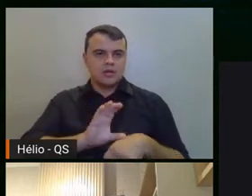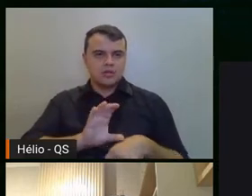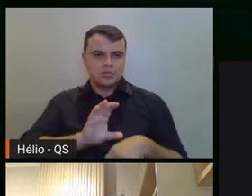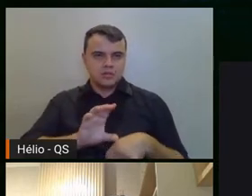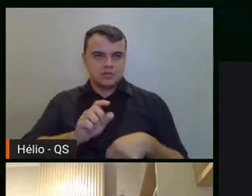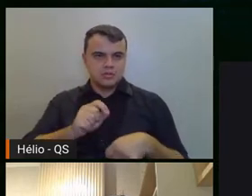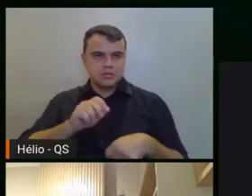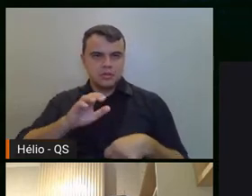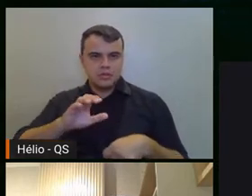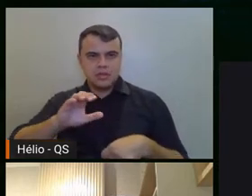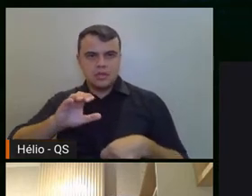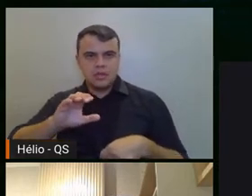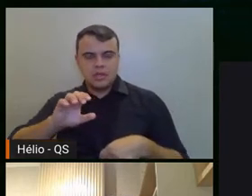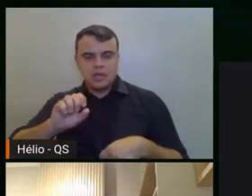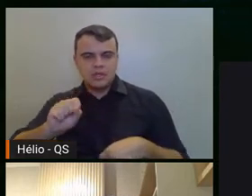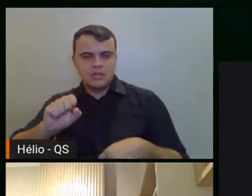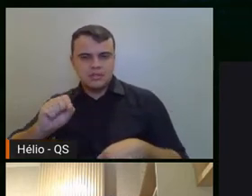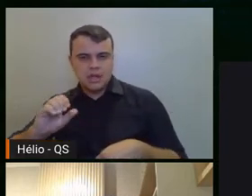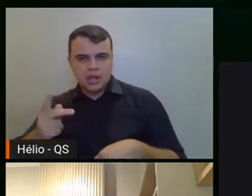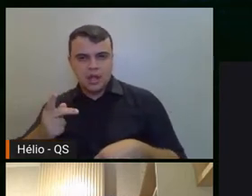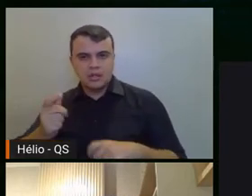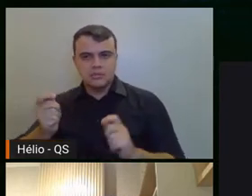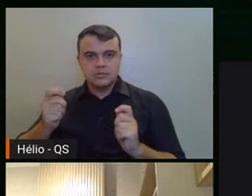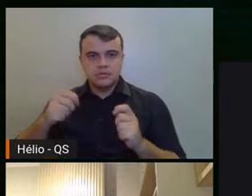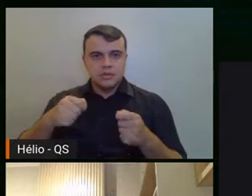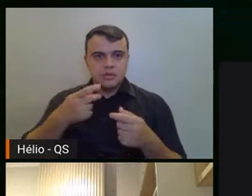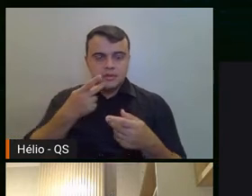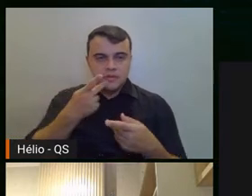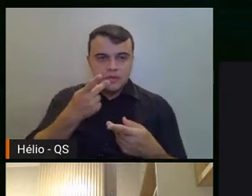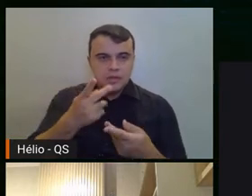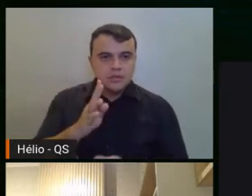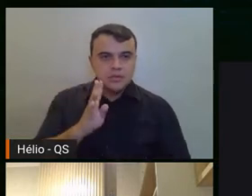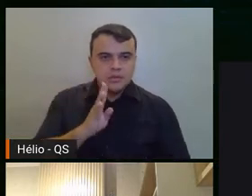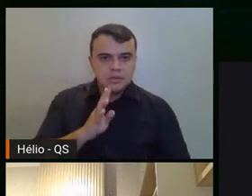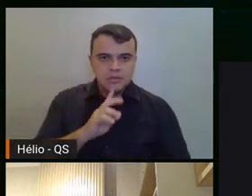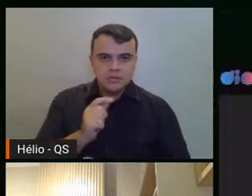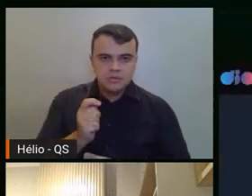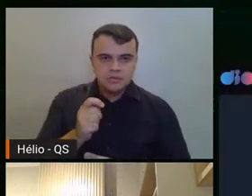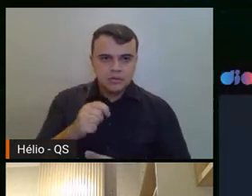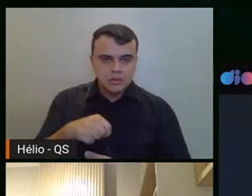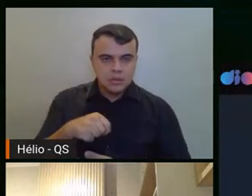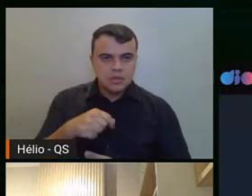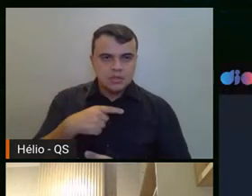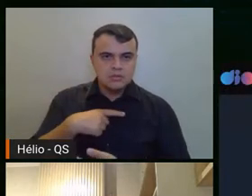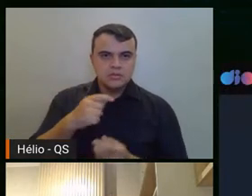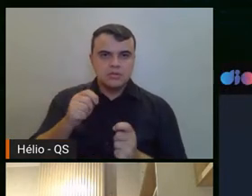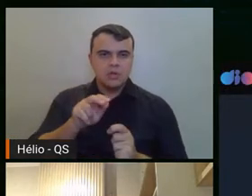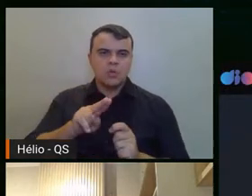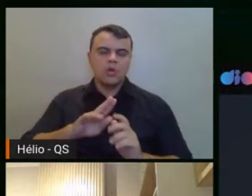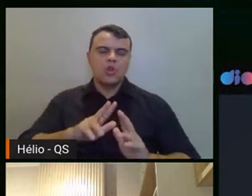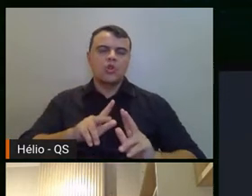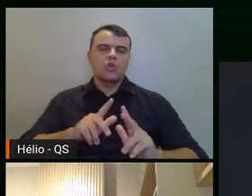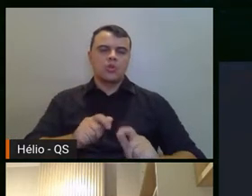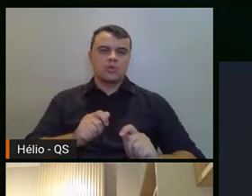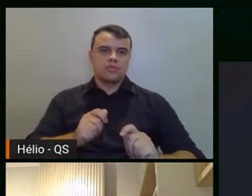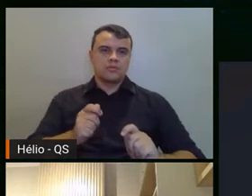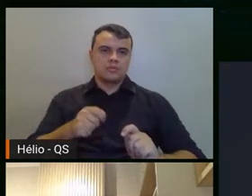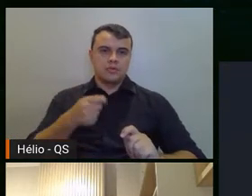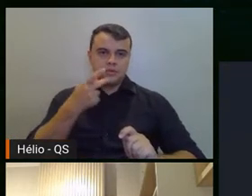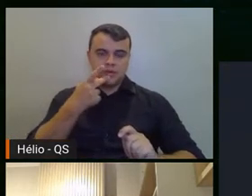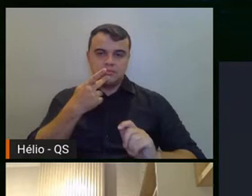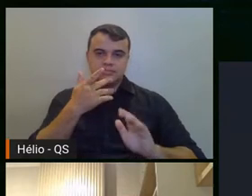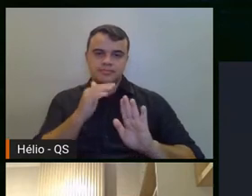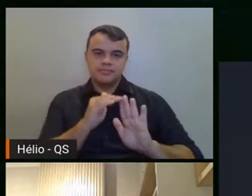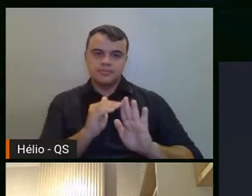SSH com o terminal do Windows então tem uma galera compartilhando coisas bem legais que podem ser úteis para todo mundo então pessoal vem aqui